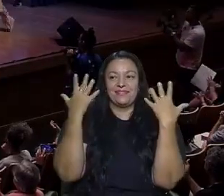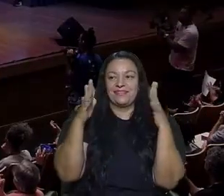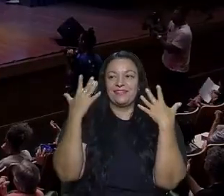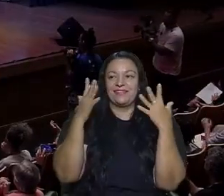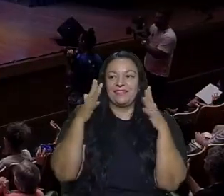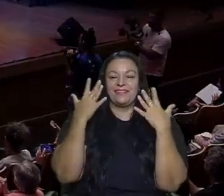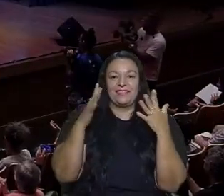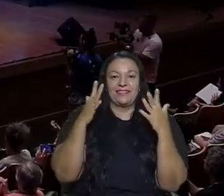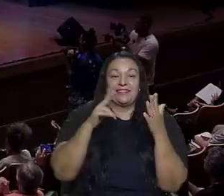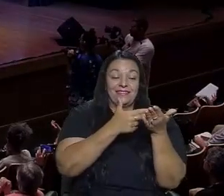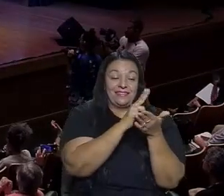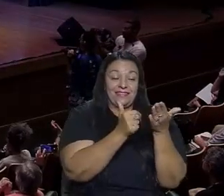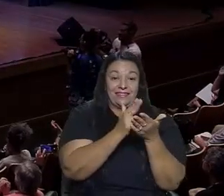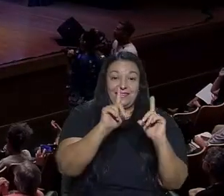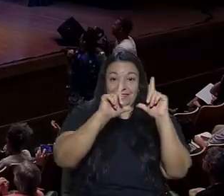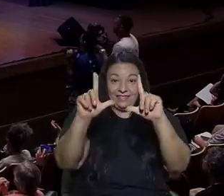Olha o desenho dele no telão.